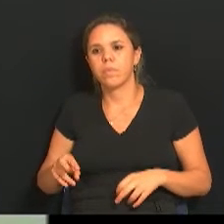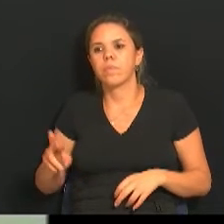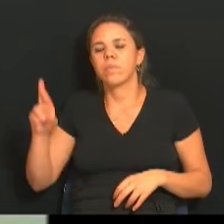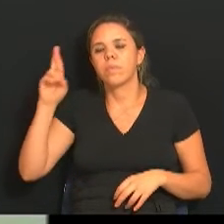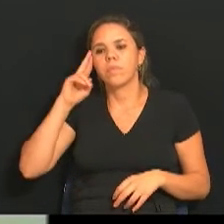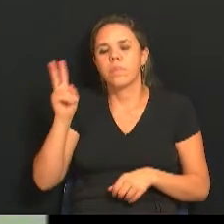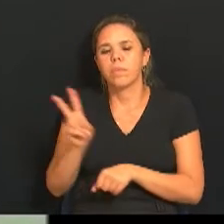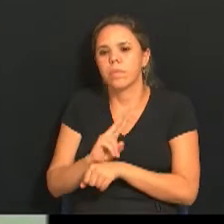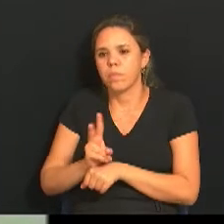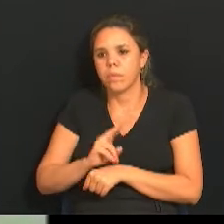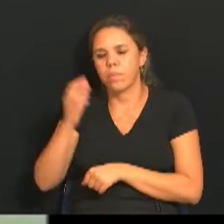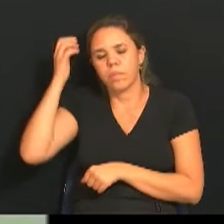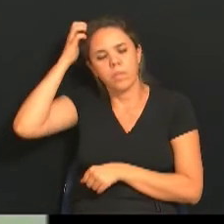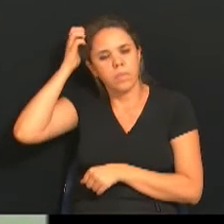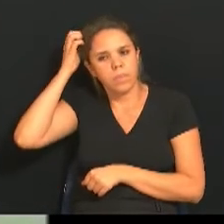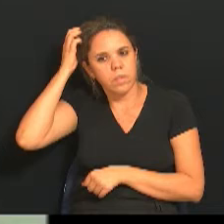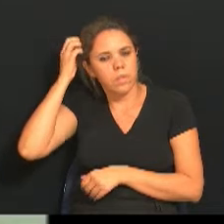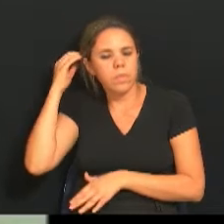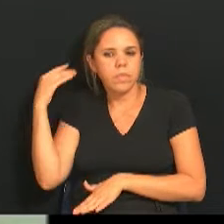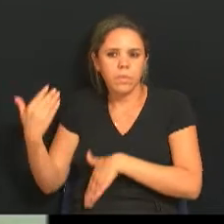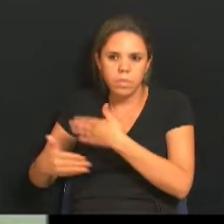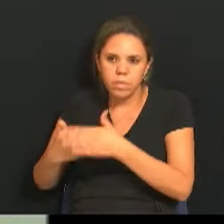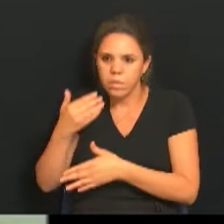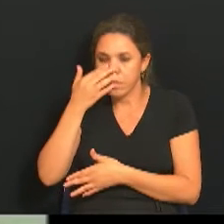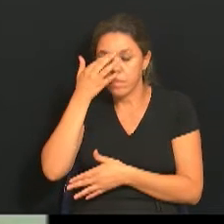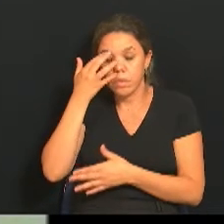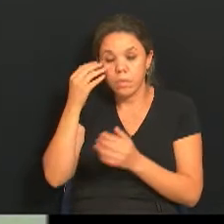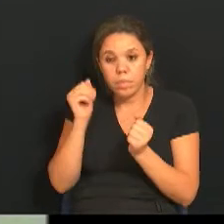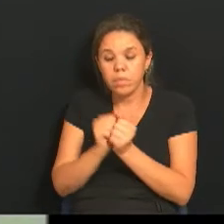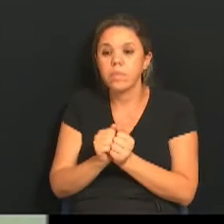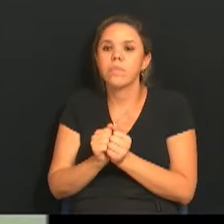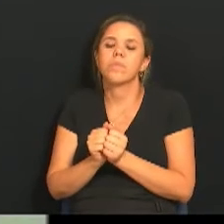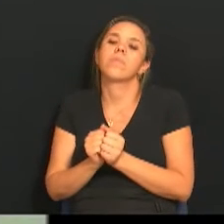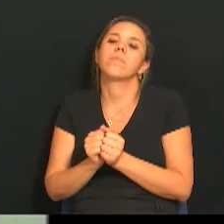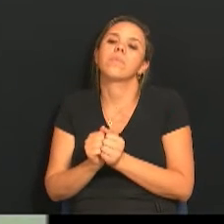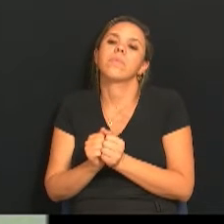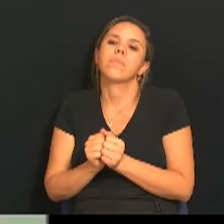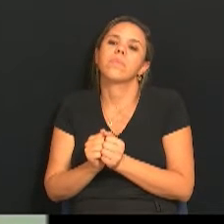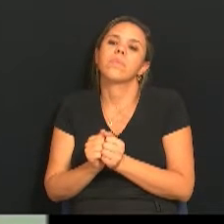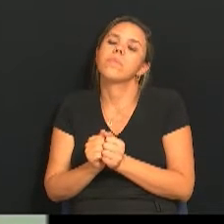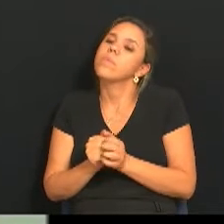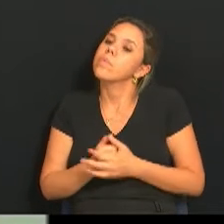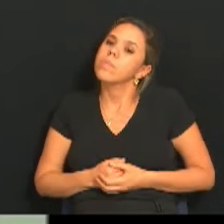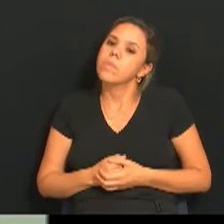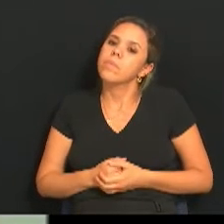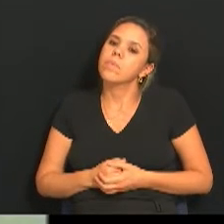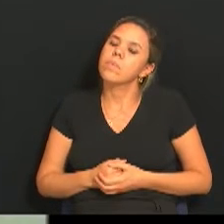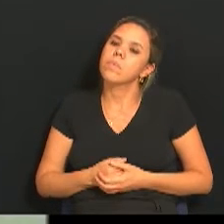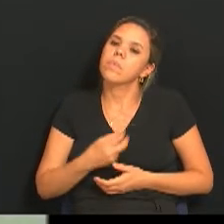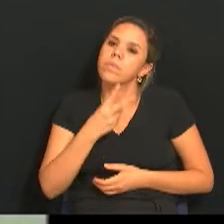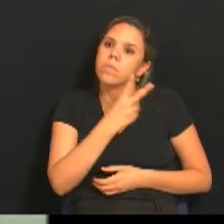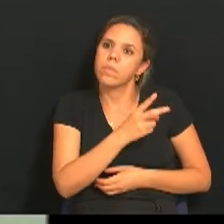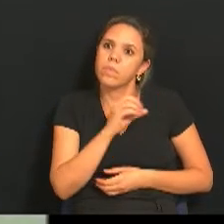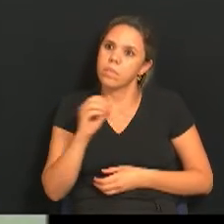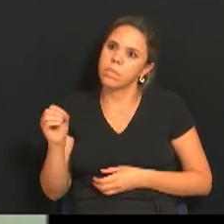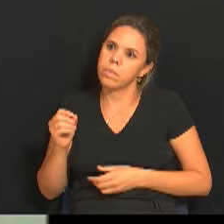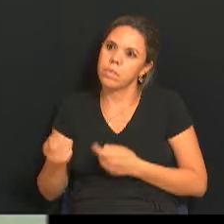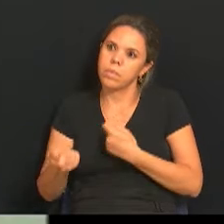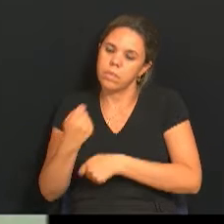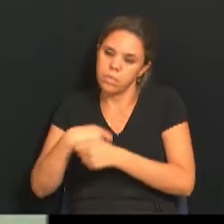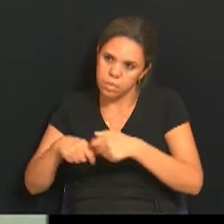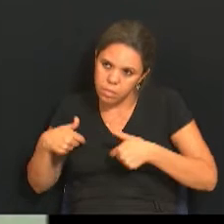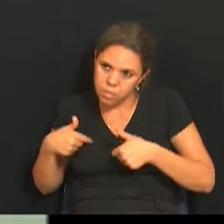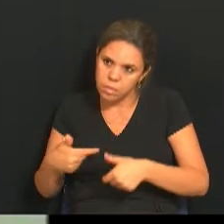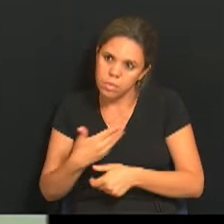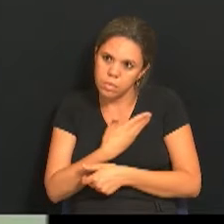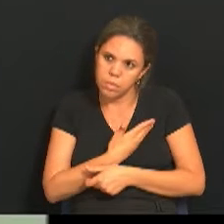que faz todo esse processo junto com a gente. Para se entender, lá nós temos 200 ações que são administradas pelo poder